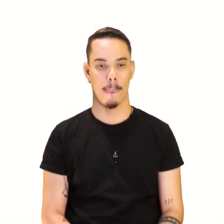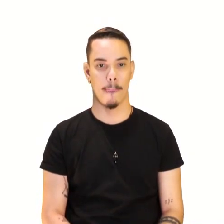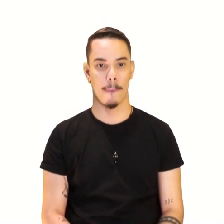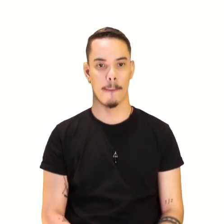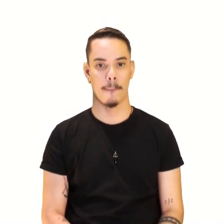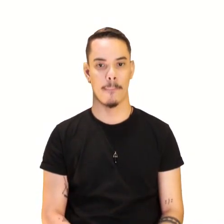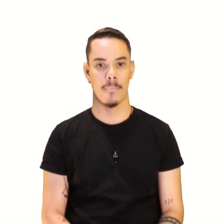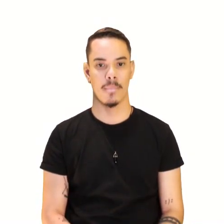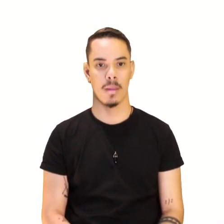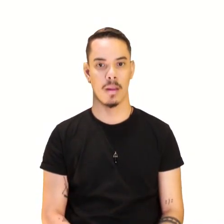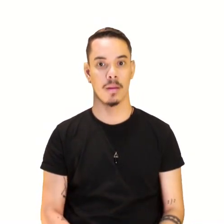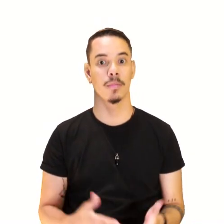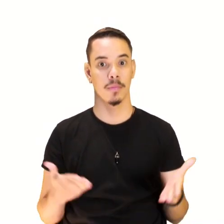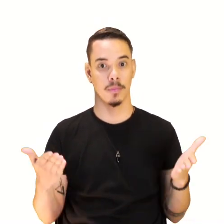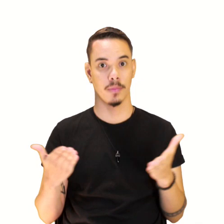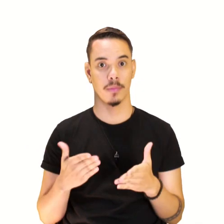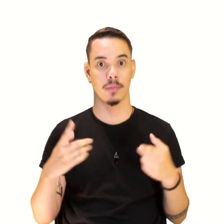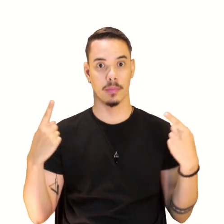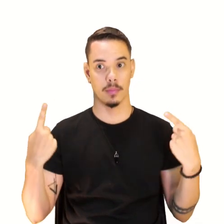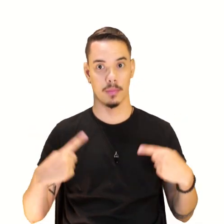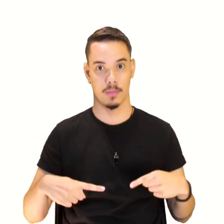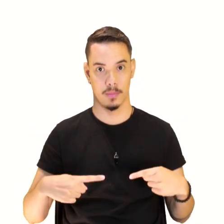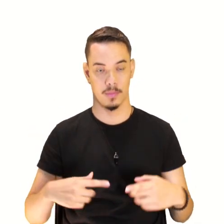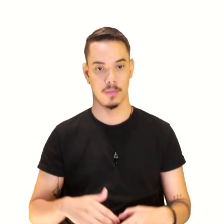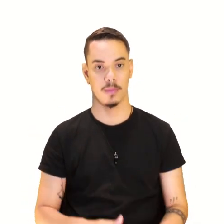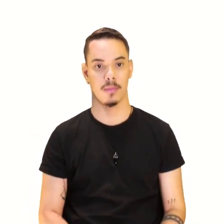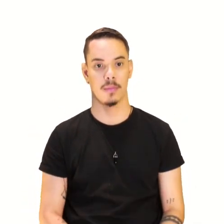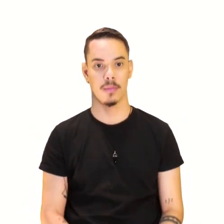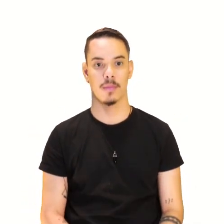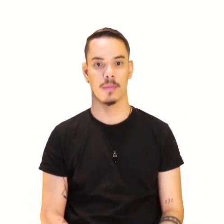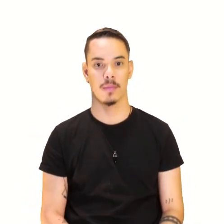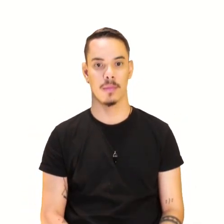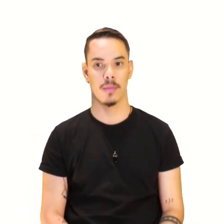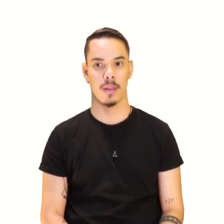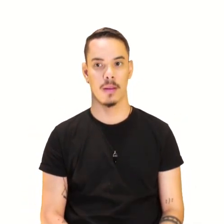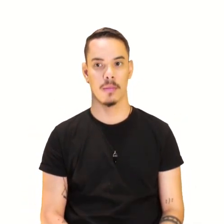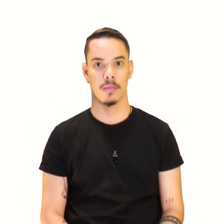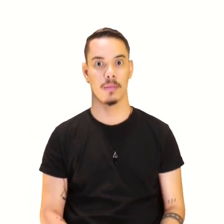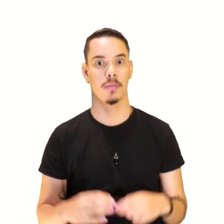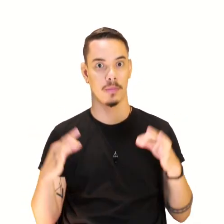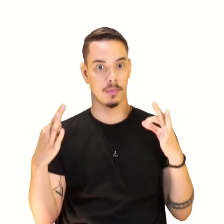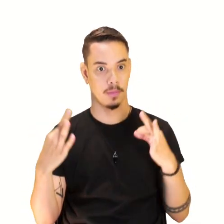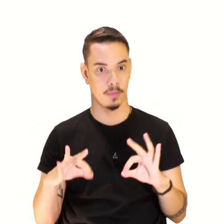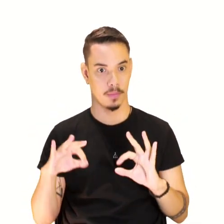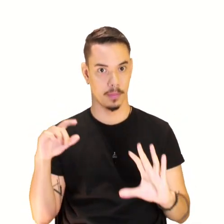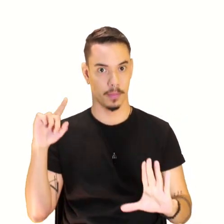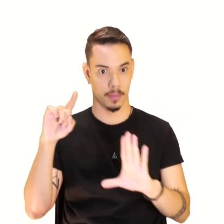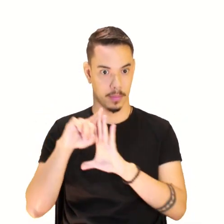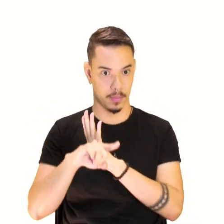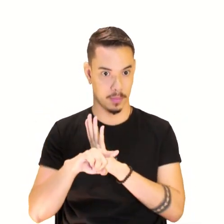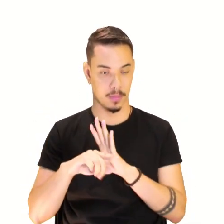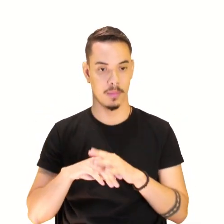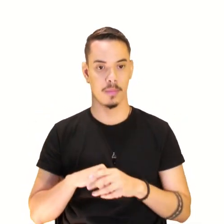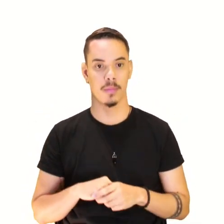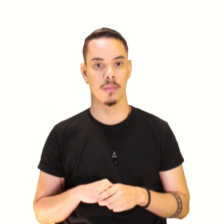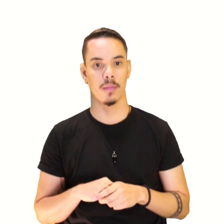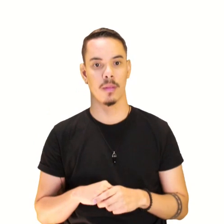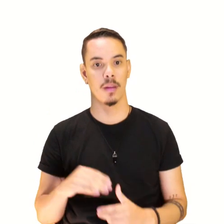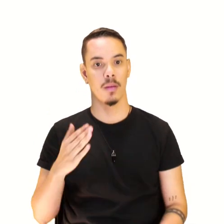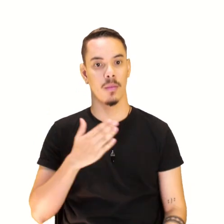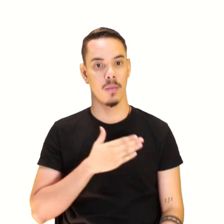tão lançado o desafio e a pergunta gravar aqui é uma afirmação com uma pergunta né primeira afirmação